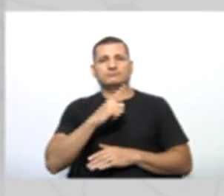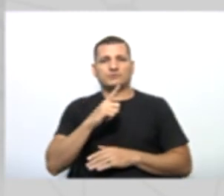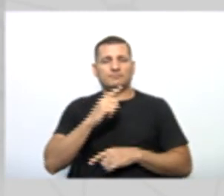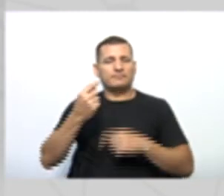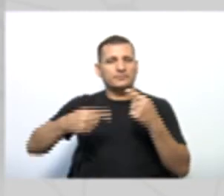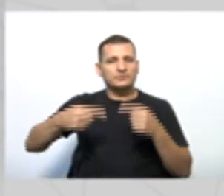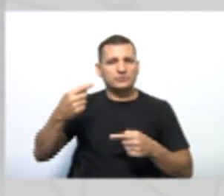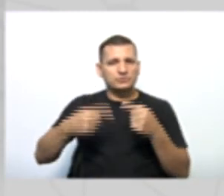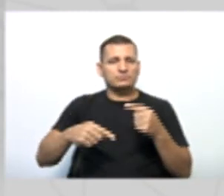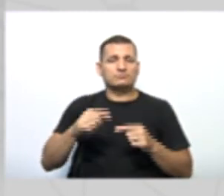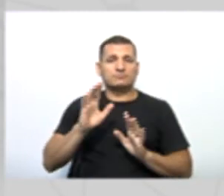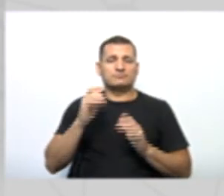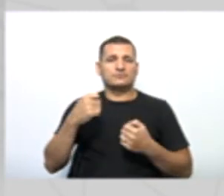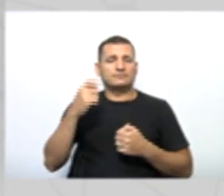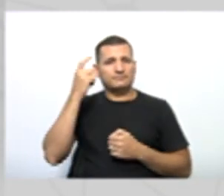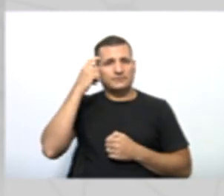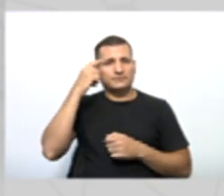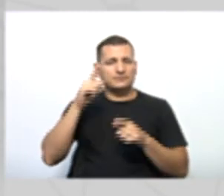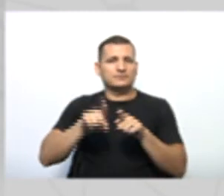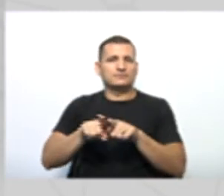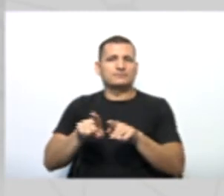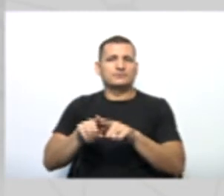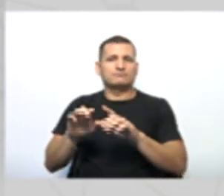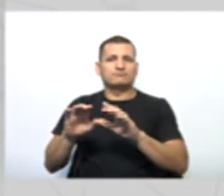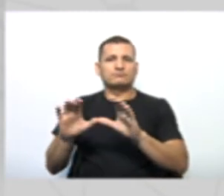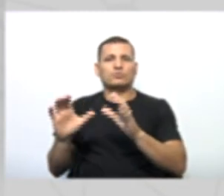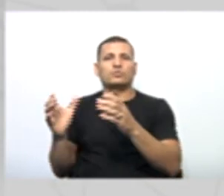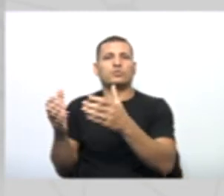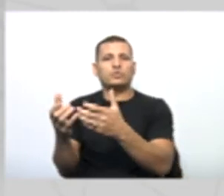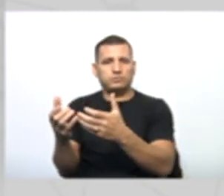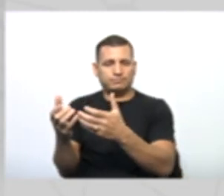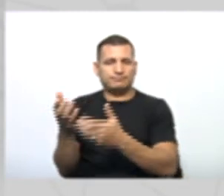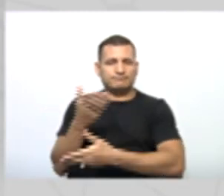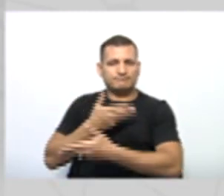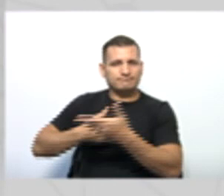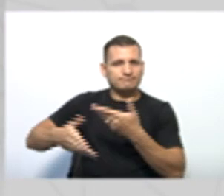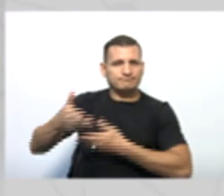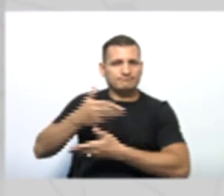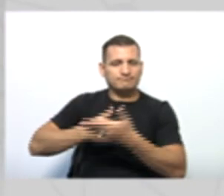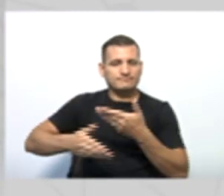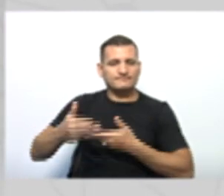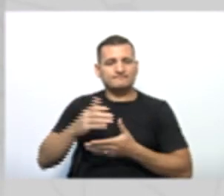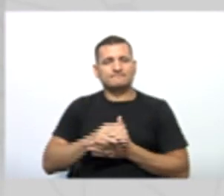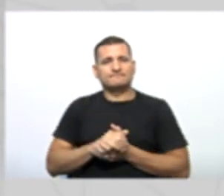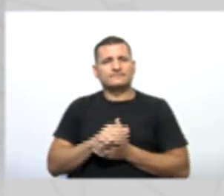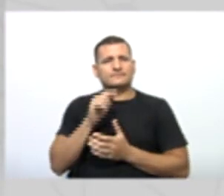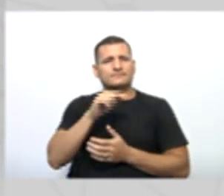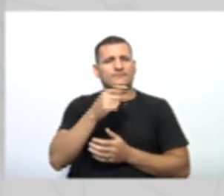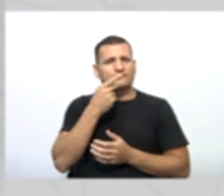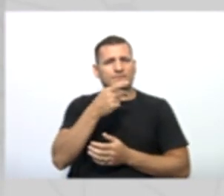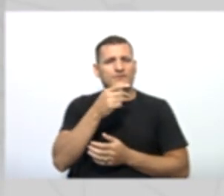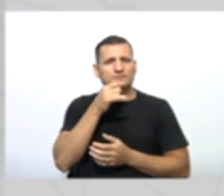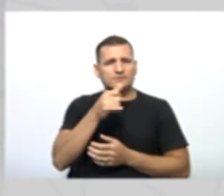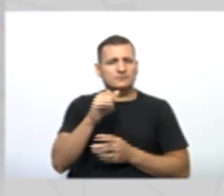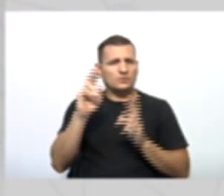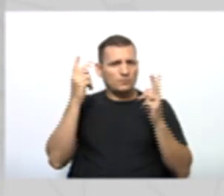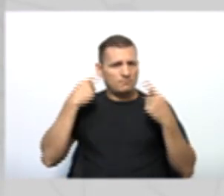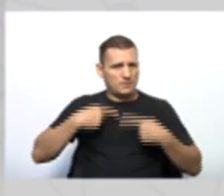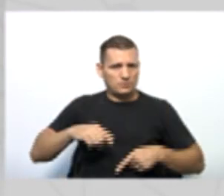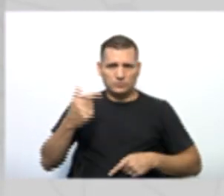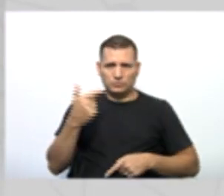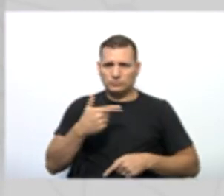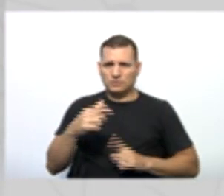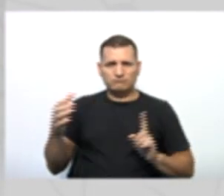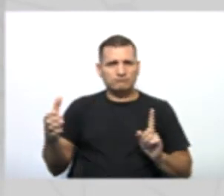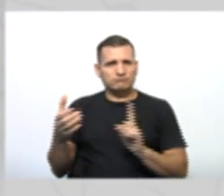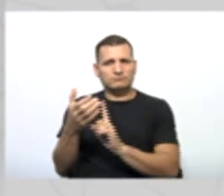é preciso pensar também no coletivo. Ele vai até dizer que o homem que não vive em sociedade, ou ele